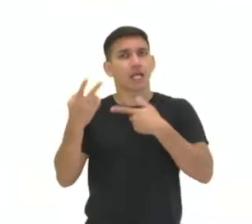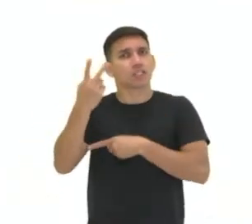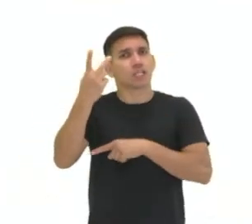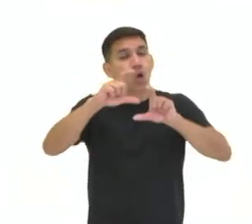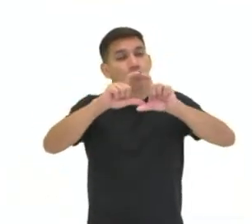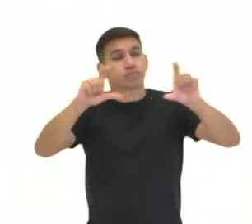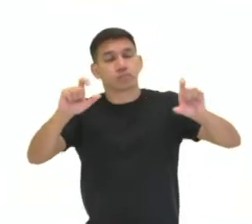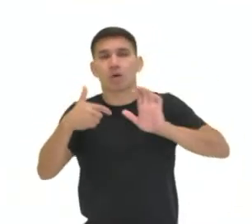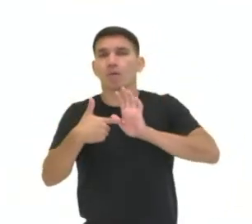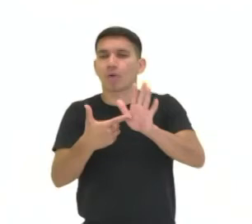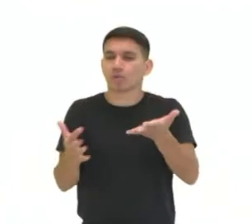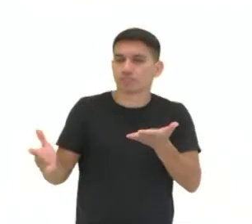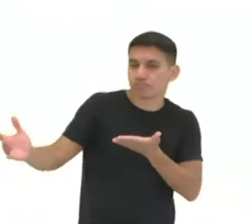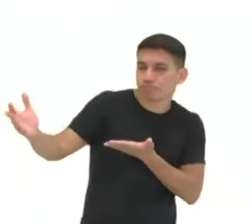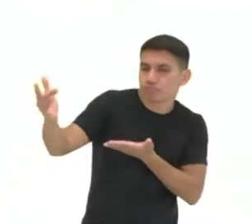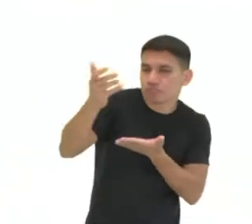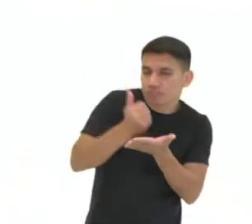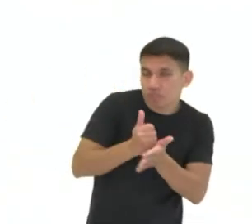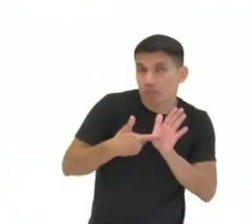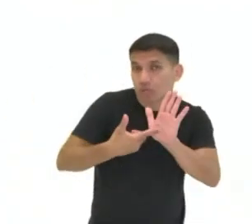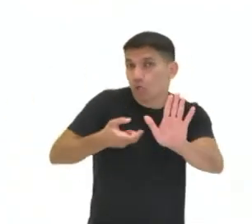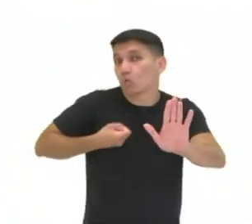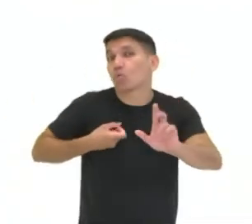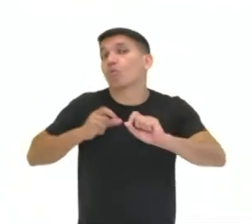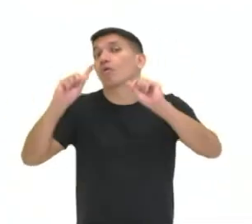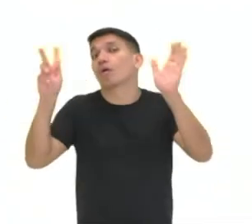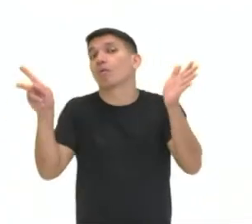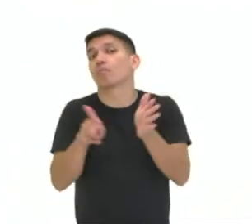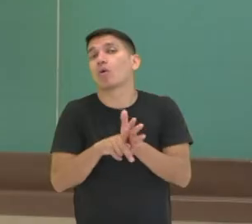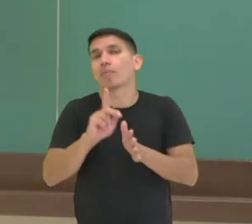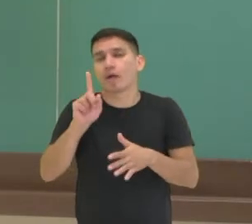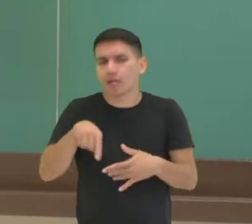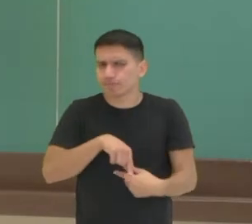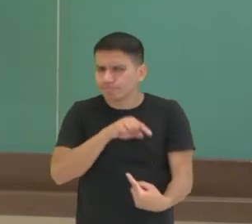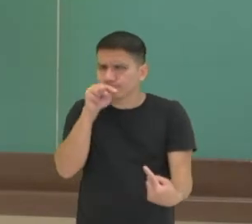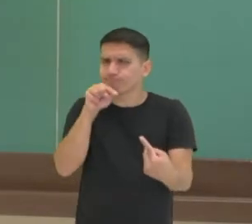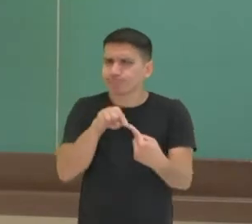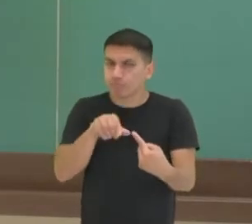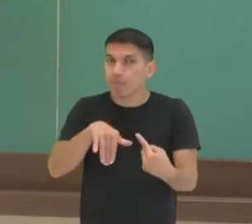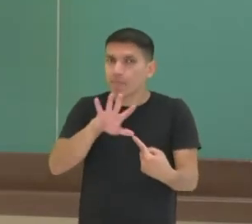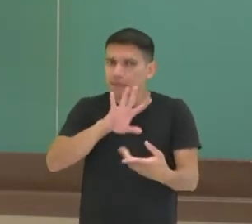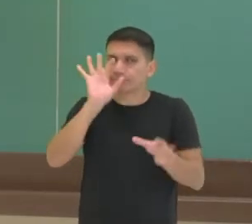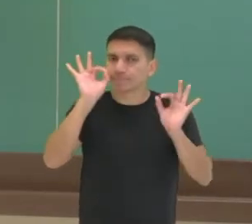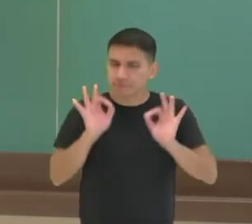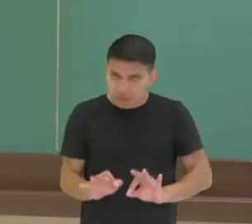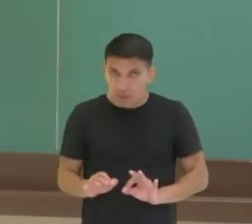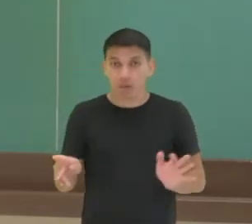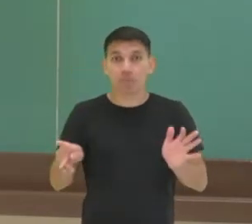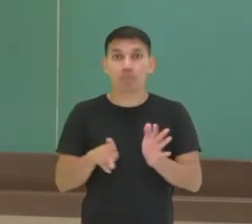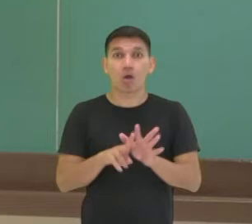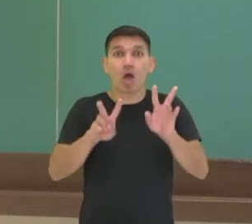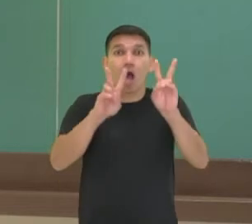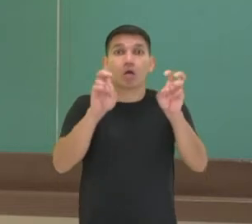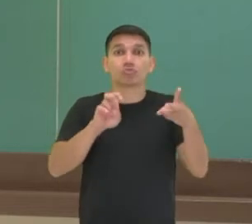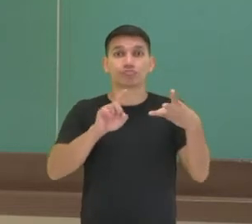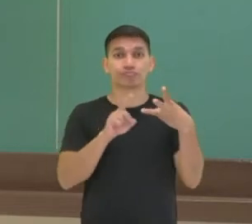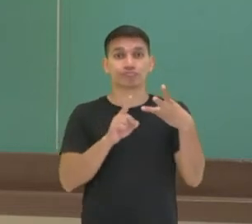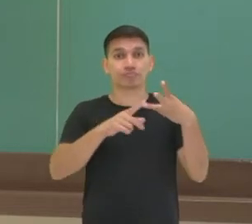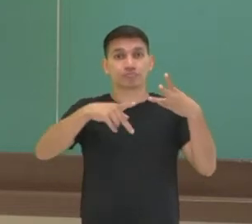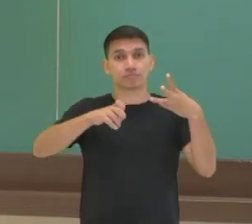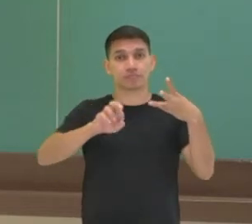o dado numérico apresentado, ele é um dado mais preciso e é em termos percentuais, né? Ou